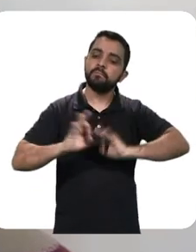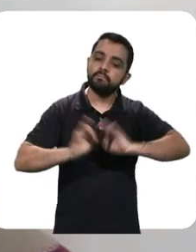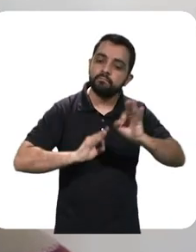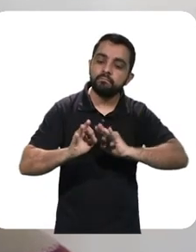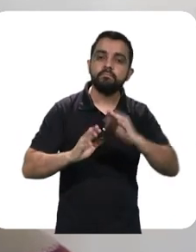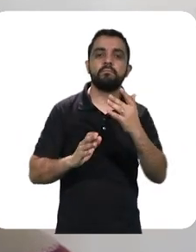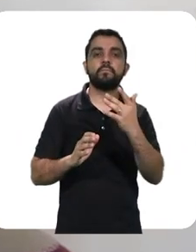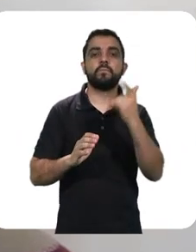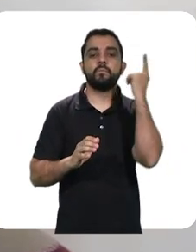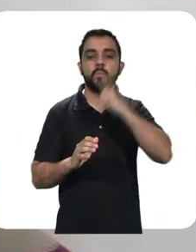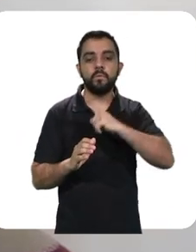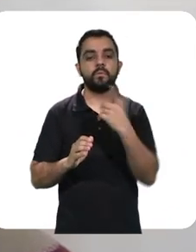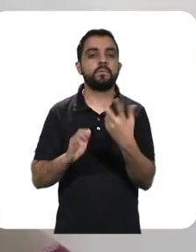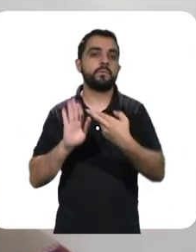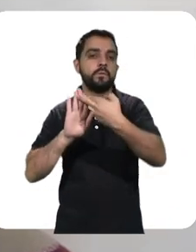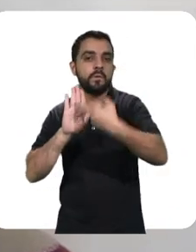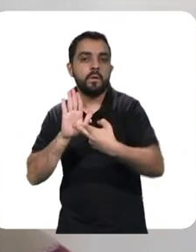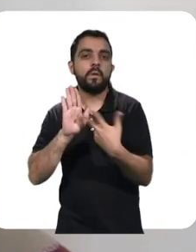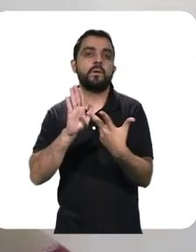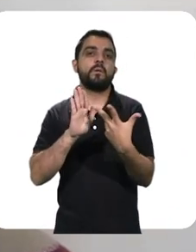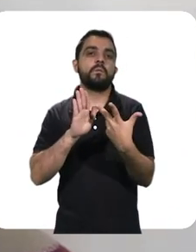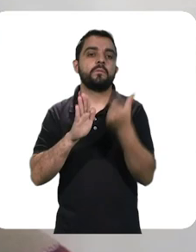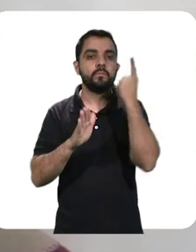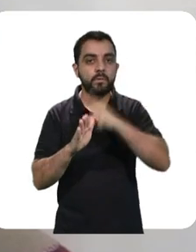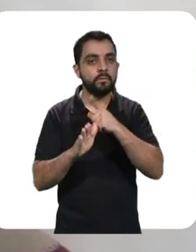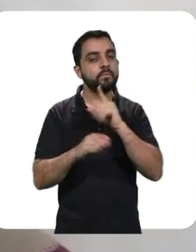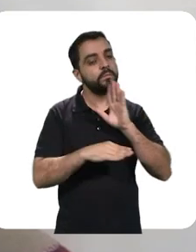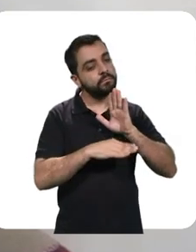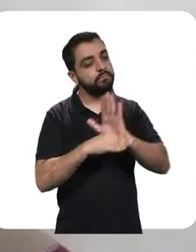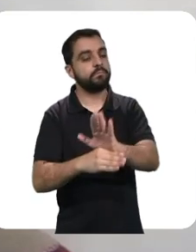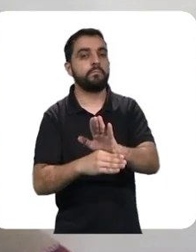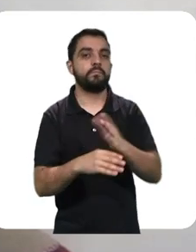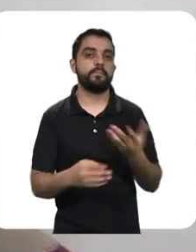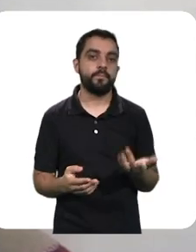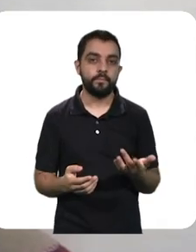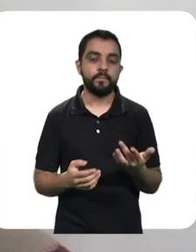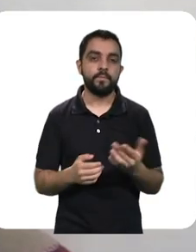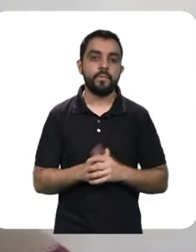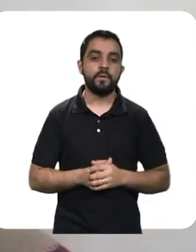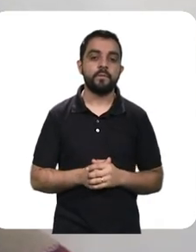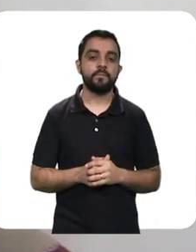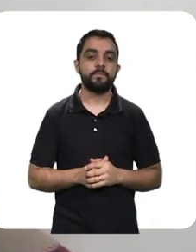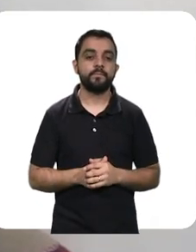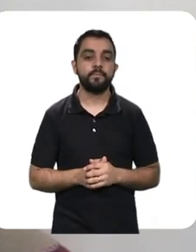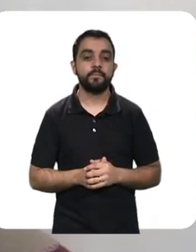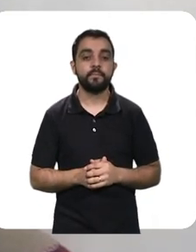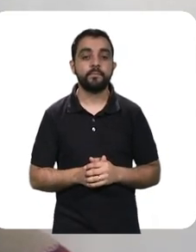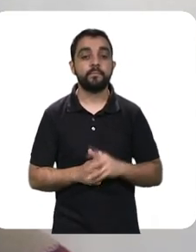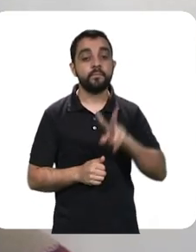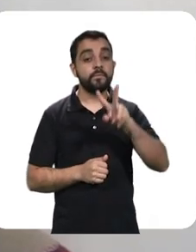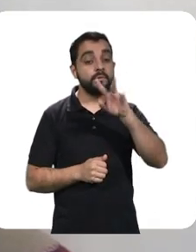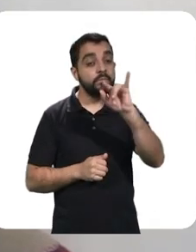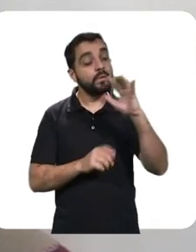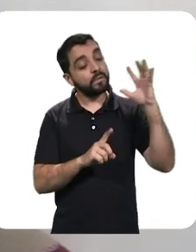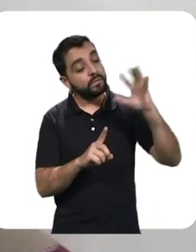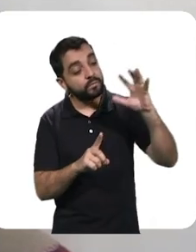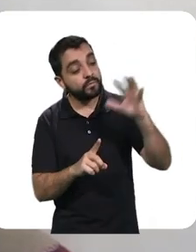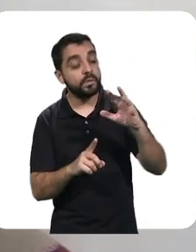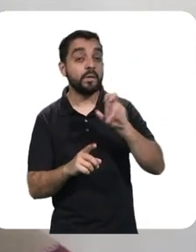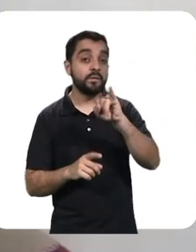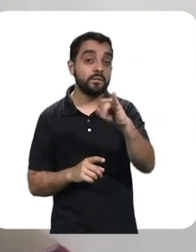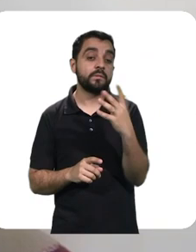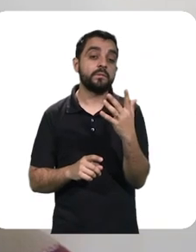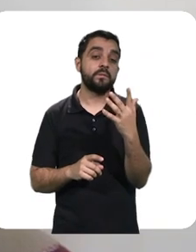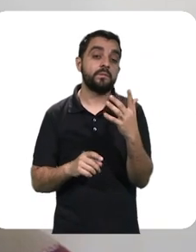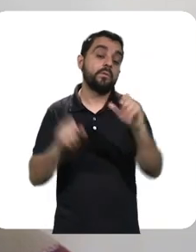da velocidade dessas medidas implementadas pelos governos, né? Esses fatores, então, em conjunto, vão